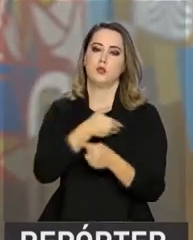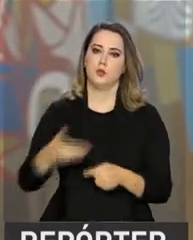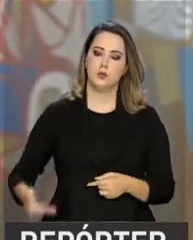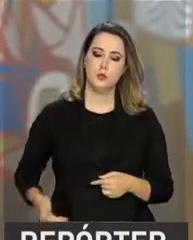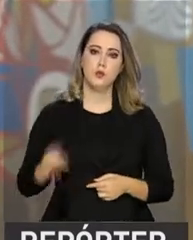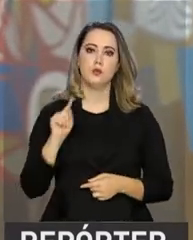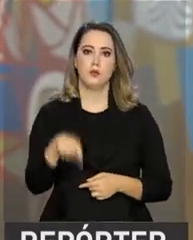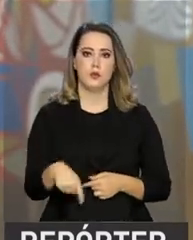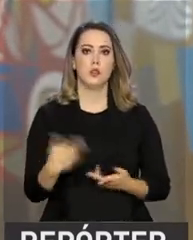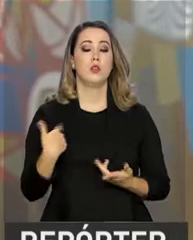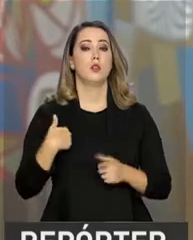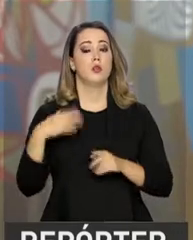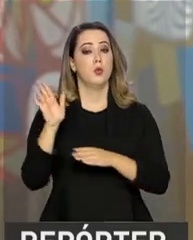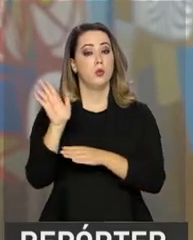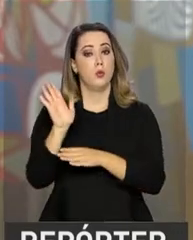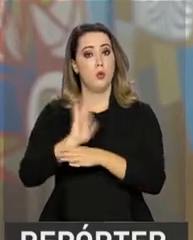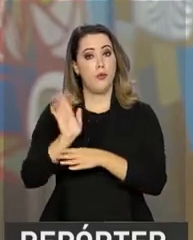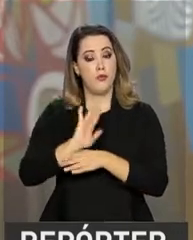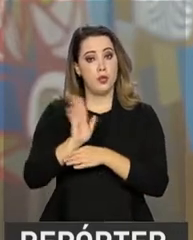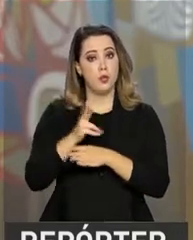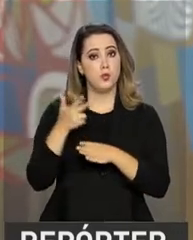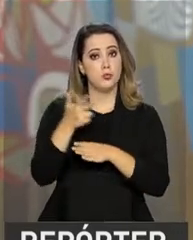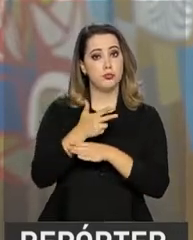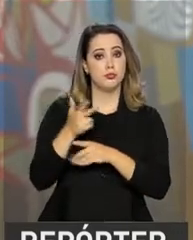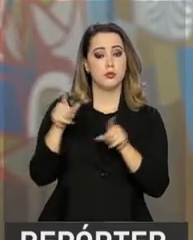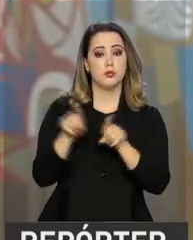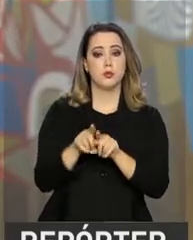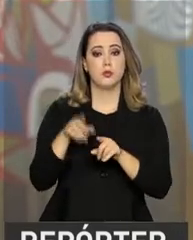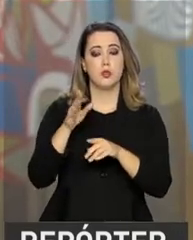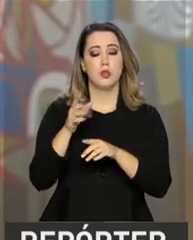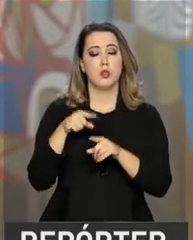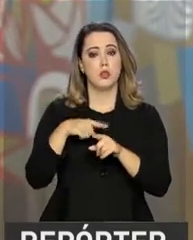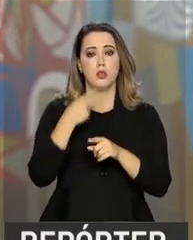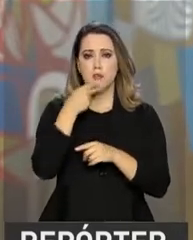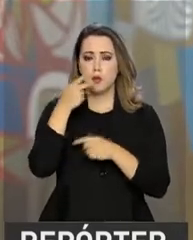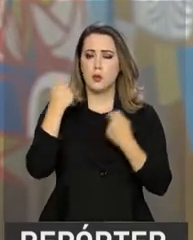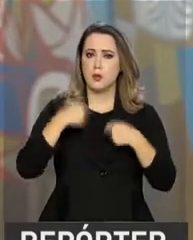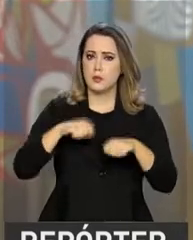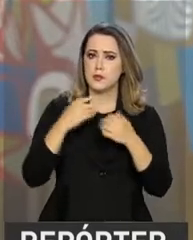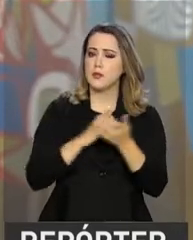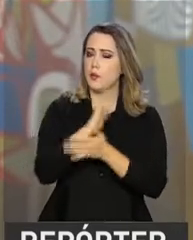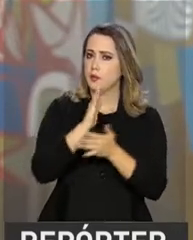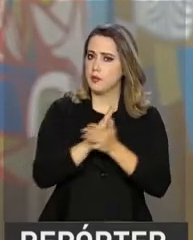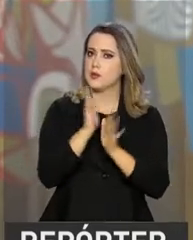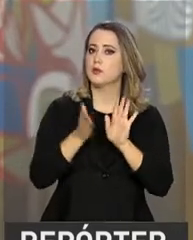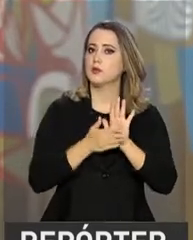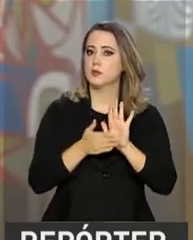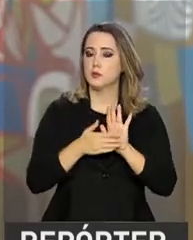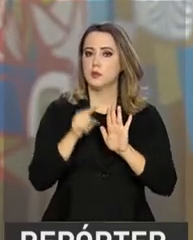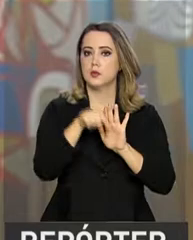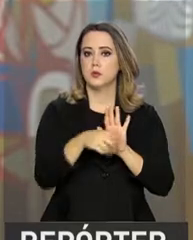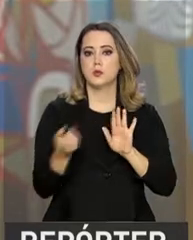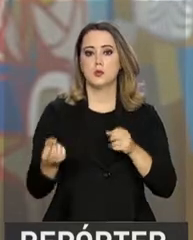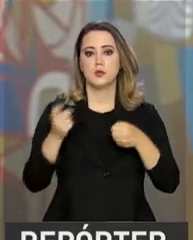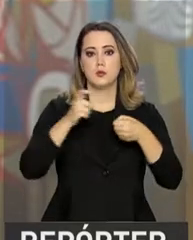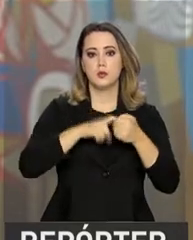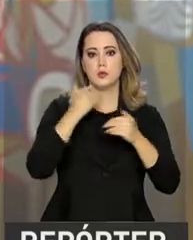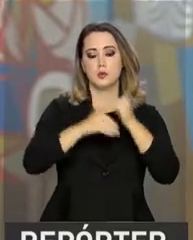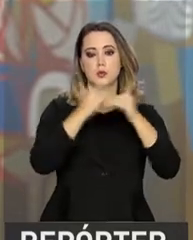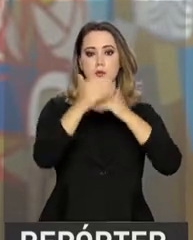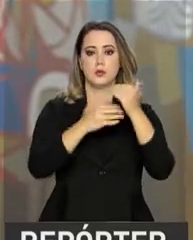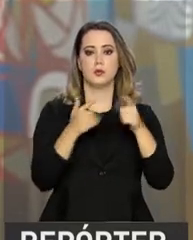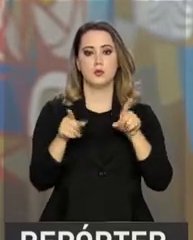claro em um vídeo divulgado ontem pelo presidente michel temer em que ele defendeu a aprovação da proposta para a retomada do crescimento